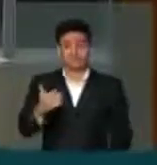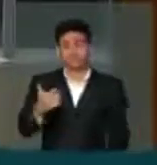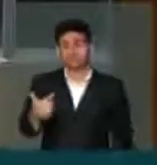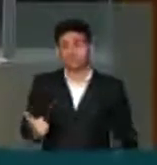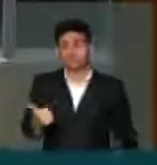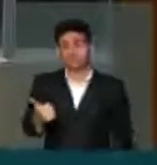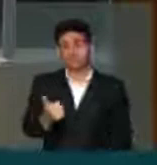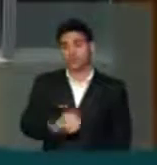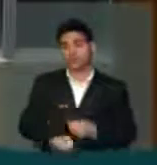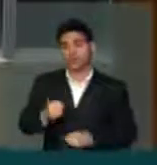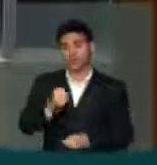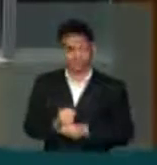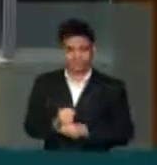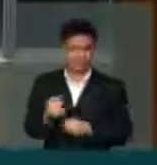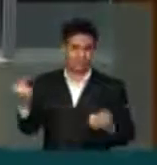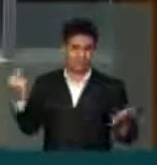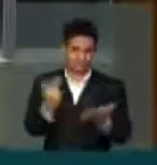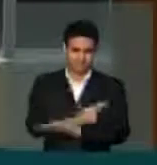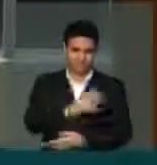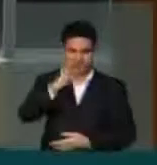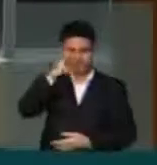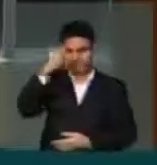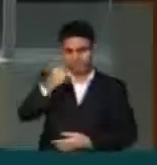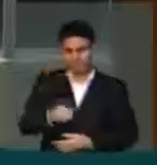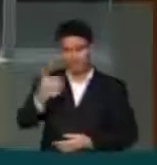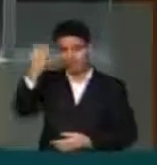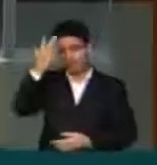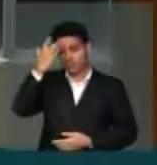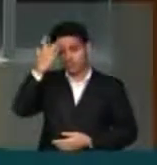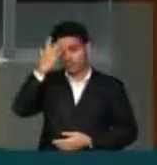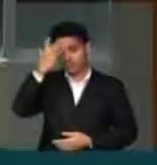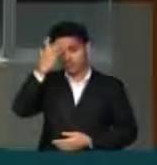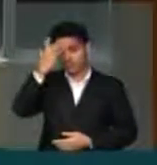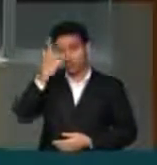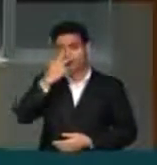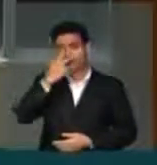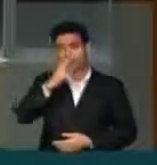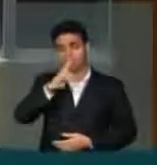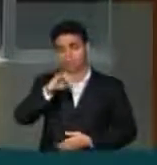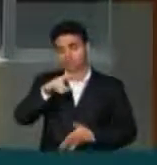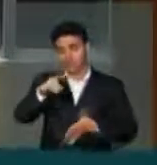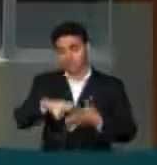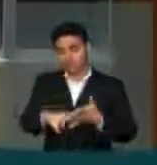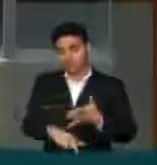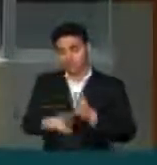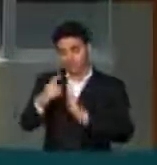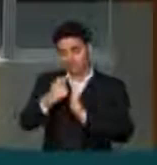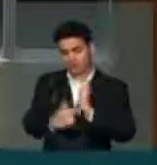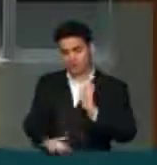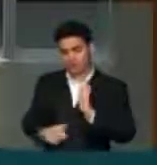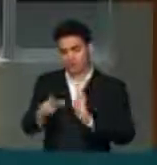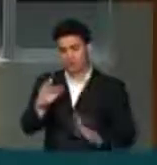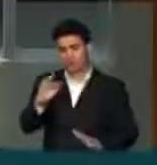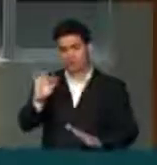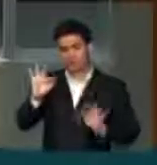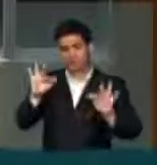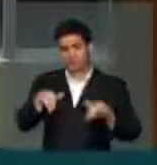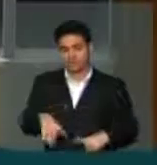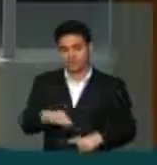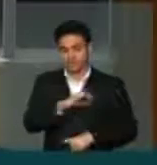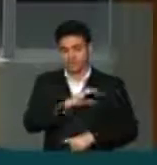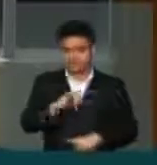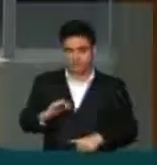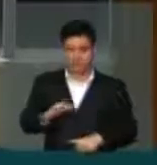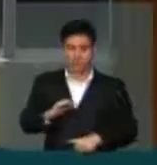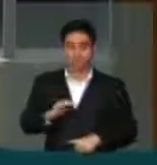de ditadura, e que amanhã, possivelmente, será lido o relatório final da Comissão Nacional